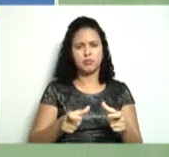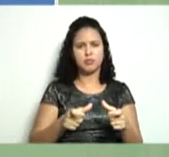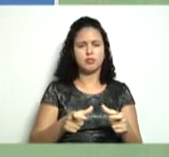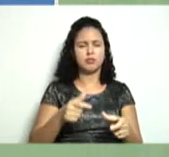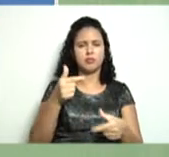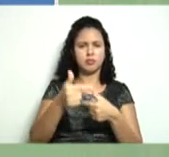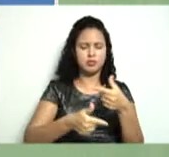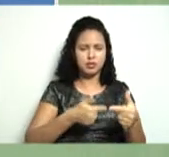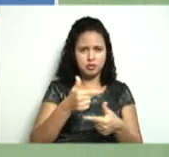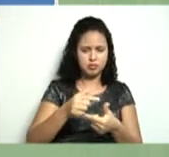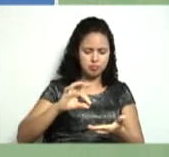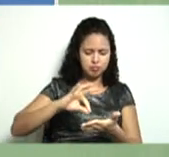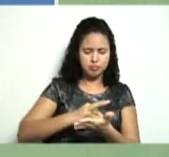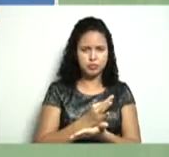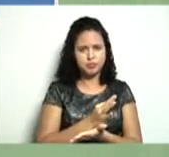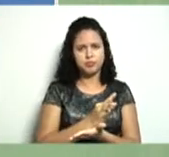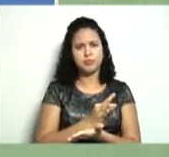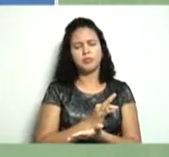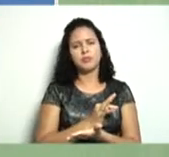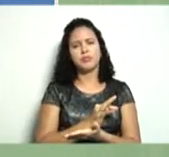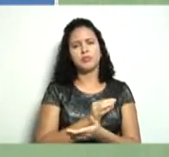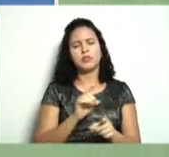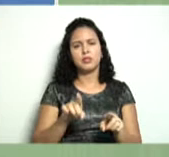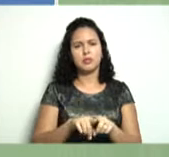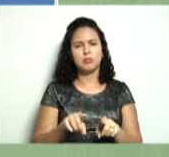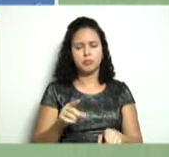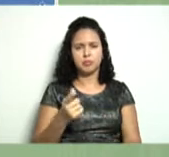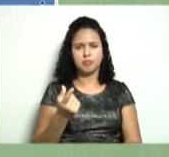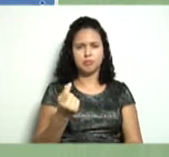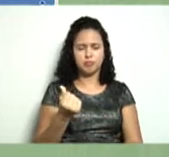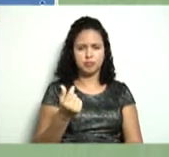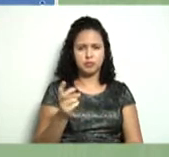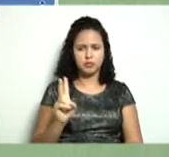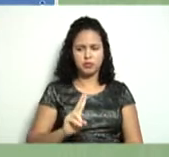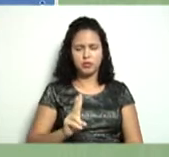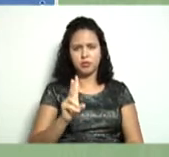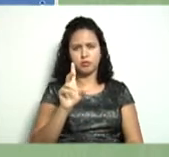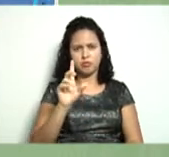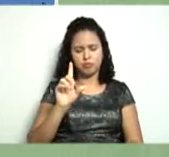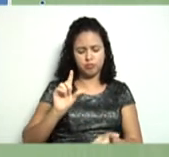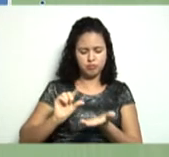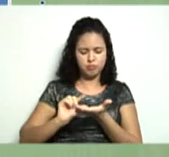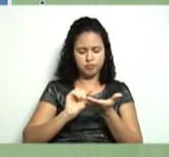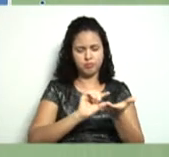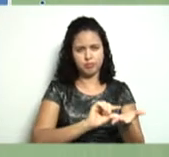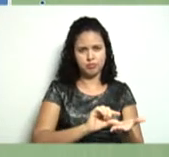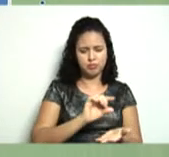que o assinaram, bem como o valor e número da cota parte de cada um.